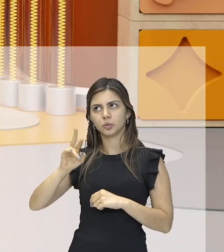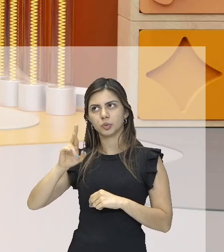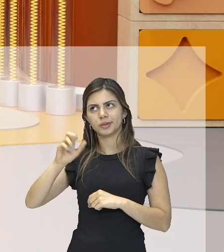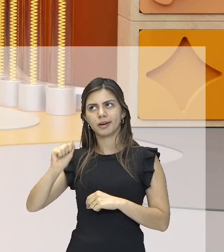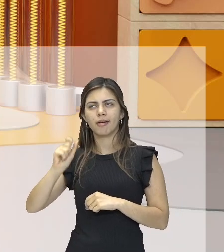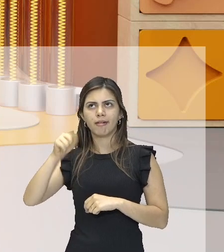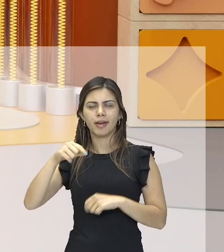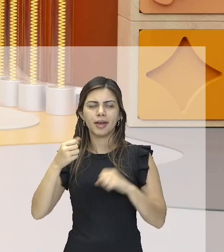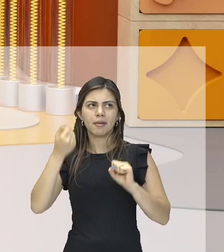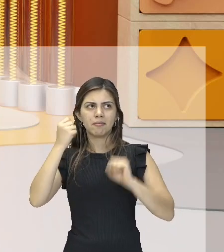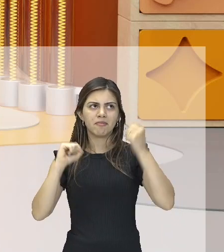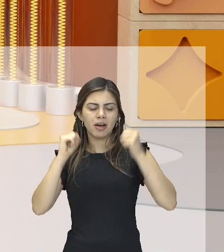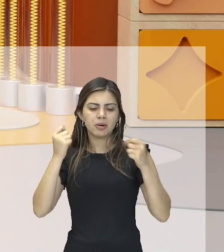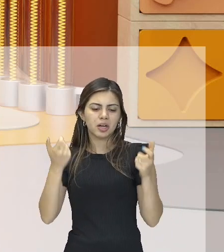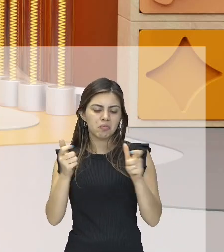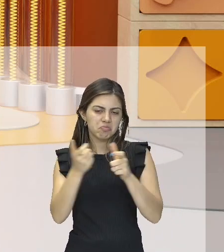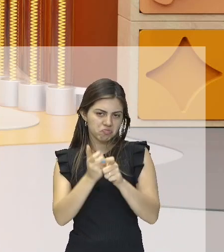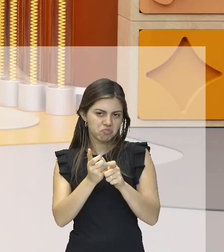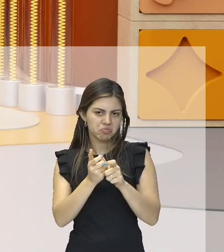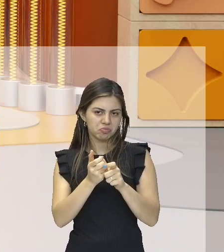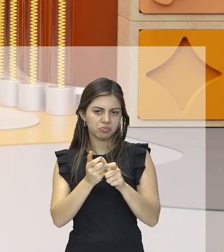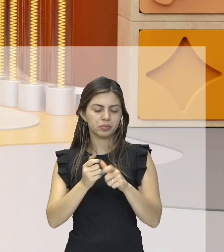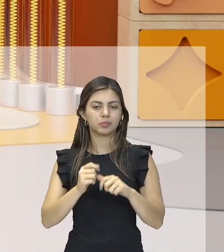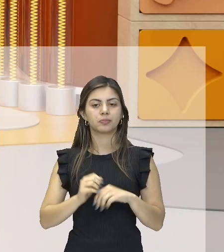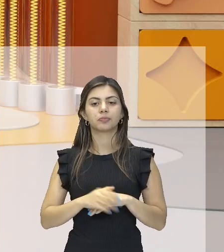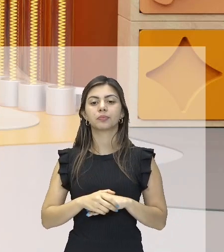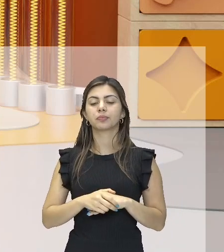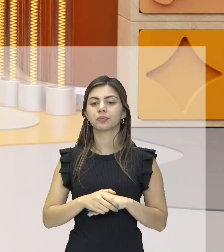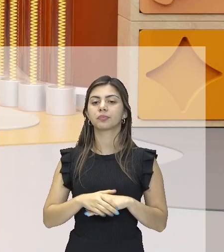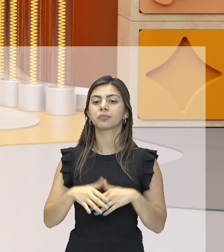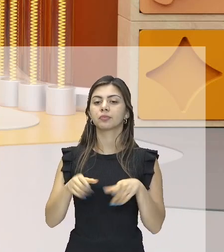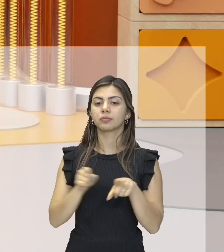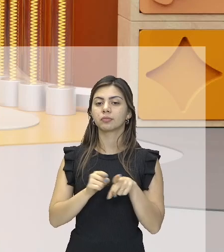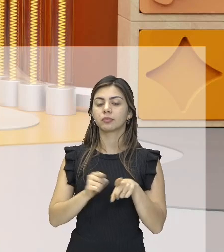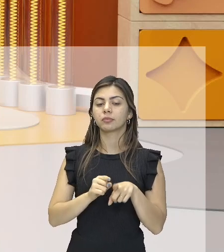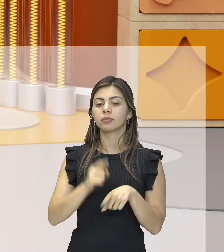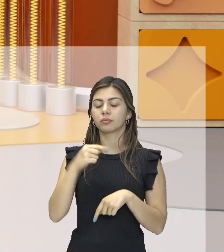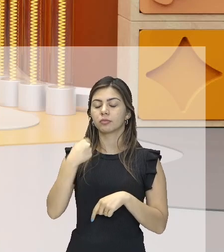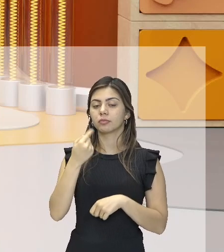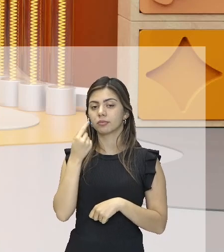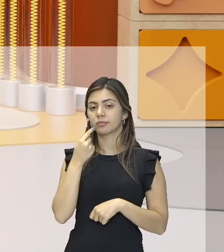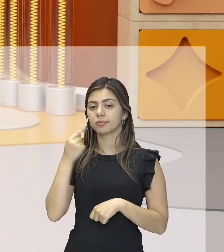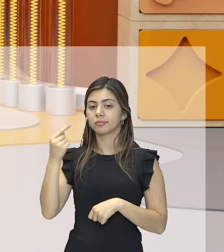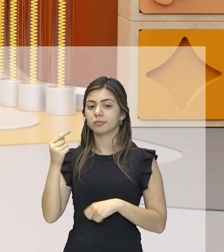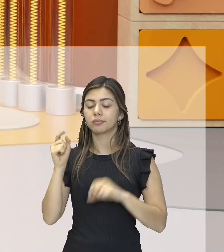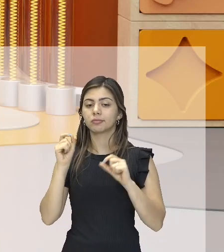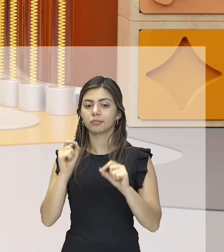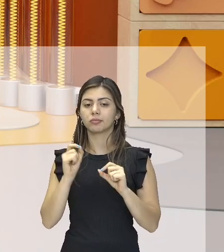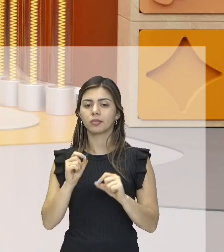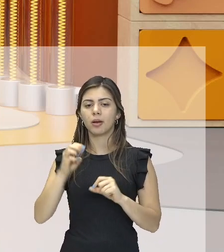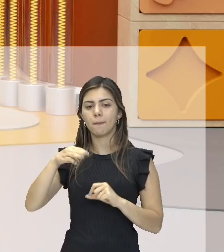para poder ficar de fácil entendimento para vocês. Vou também observar o monopólio. O que seria o monopólio? É